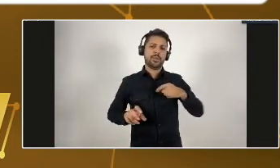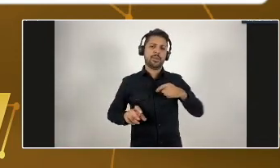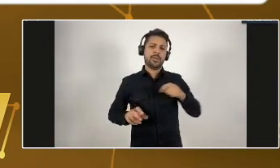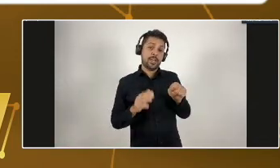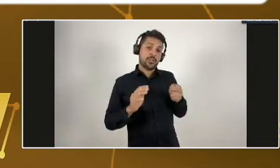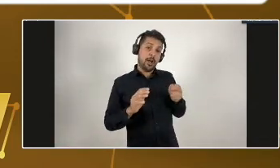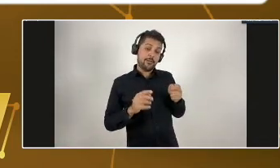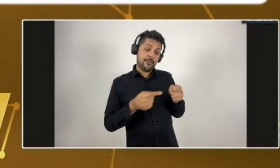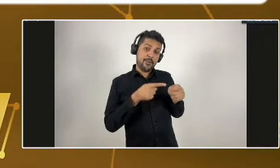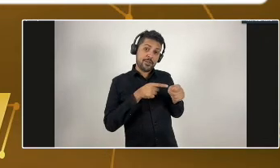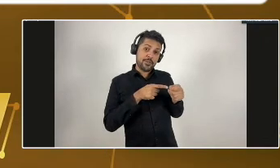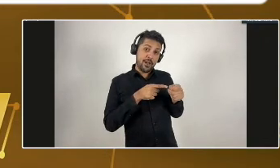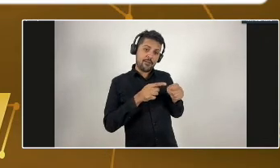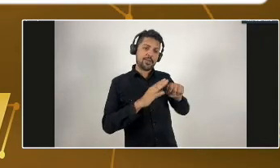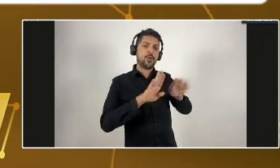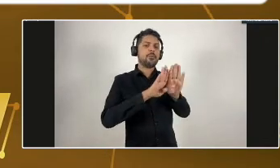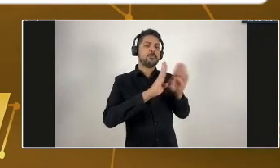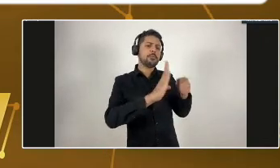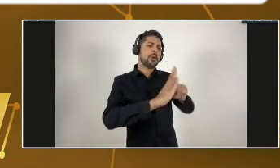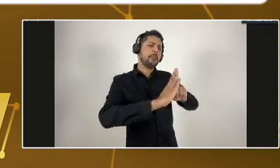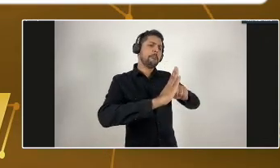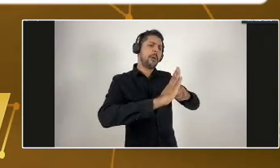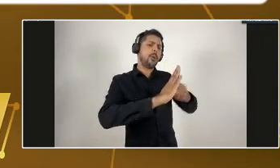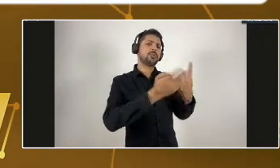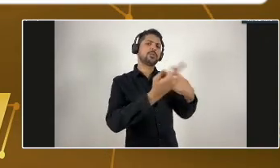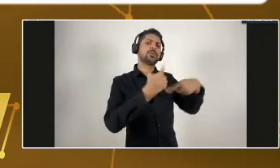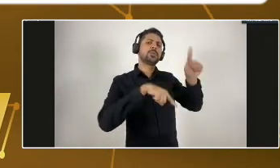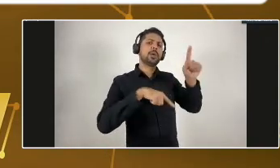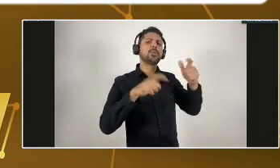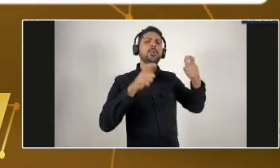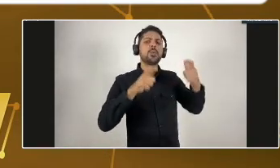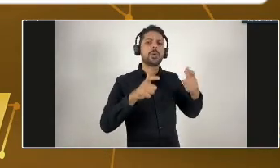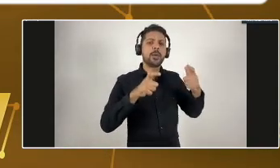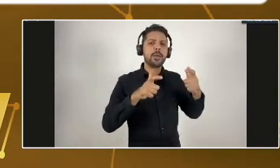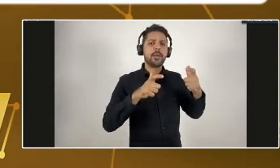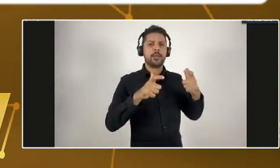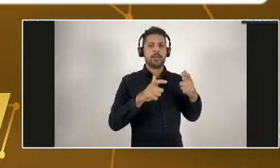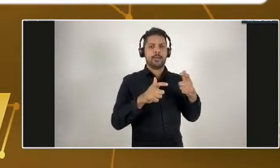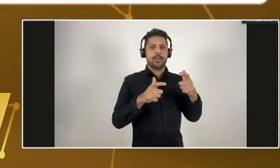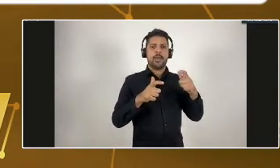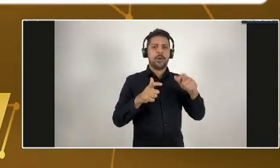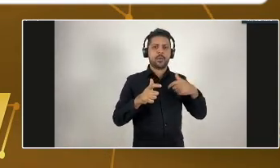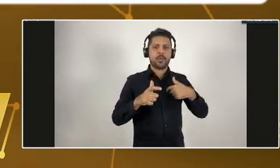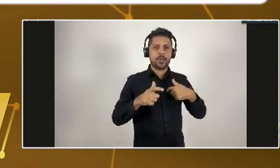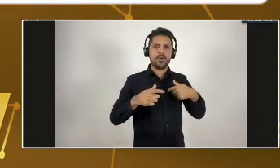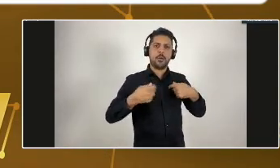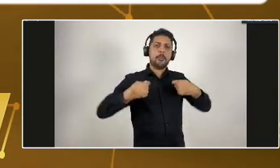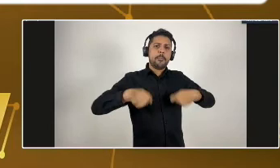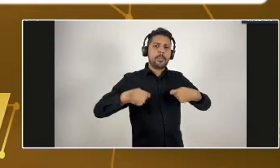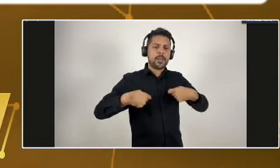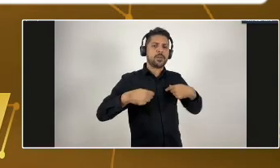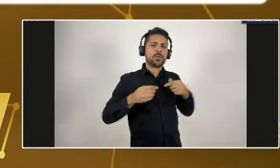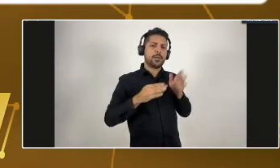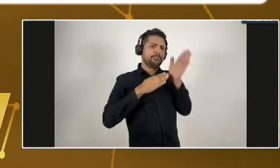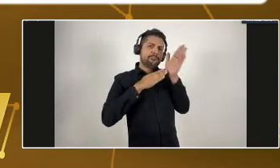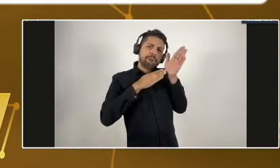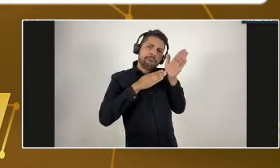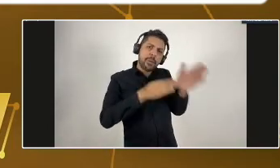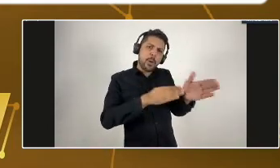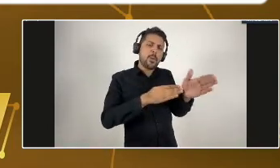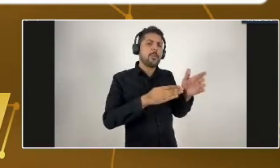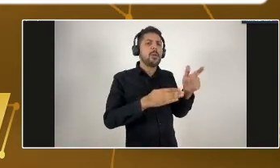é perceber aonde o mundo se dirige e chegar ali primeiro. E eu acho que nisso a Chesf, ela sempre teve uma visão de